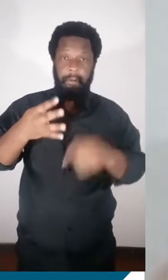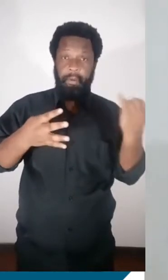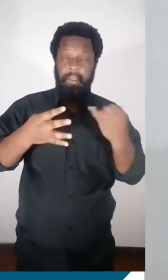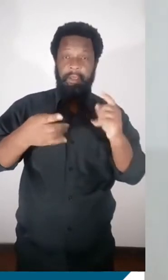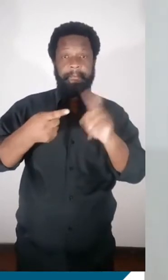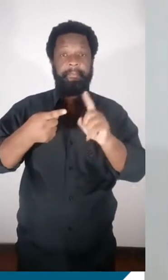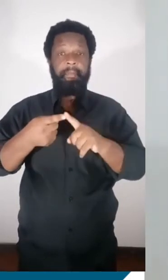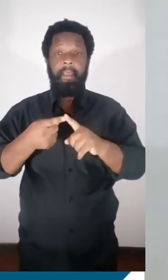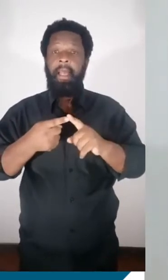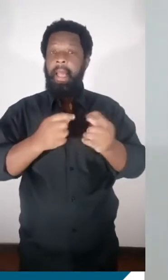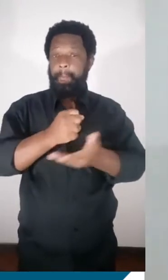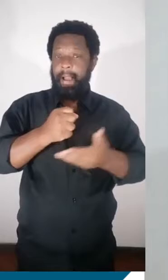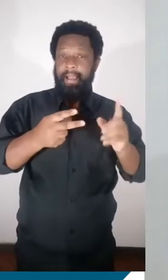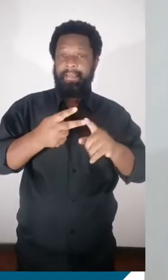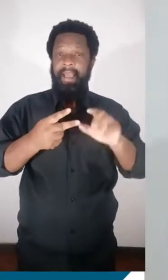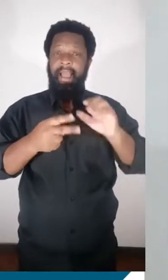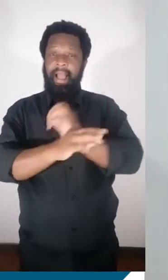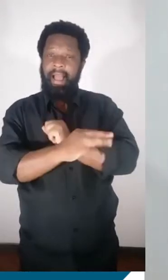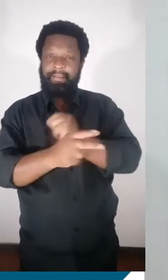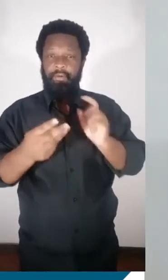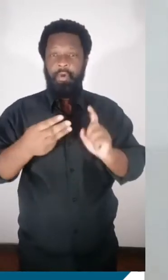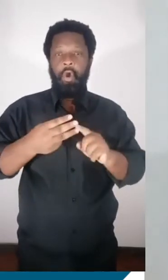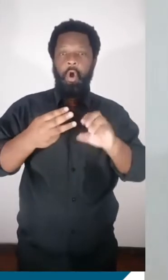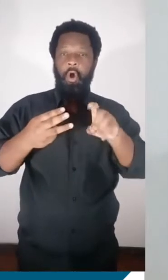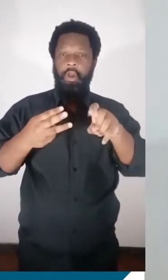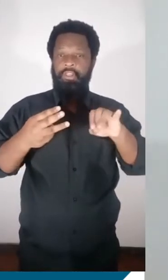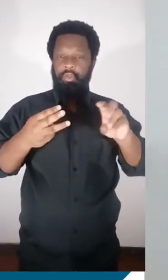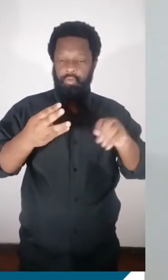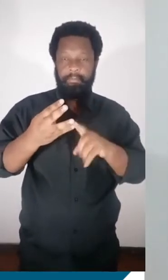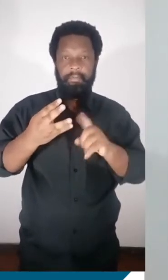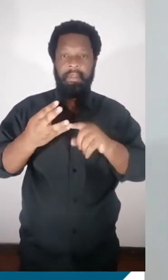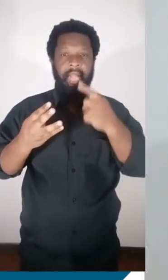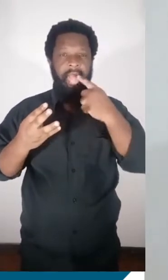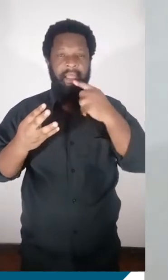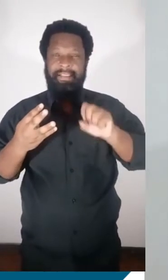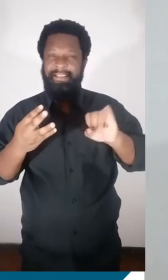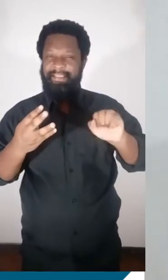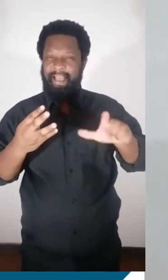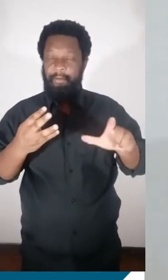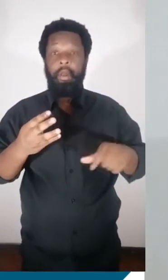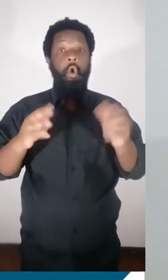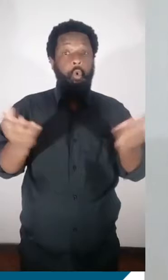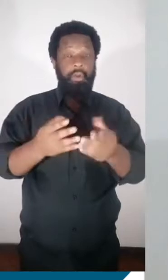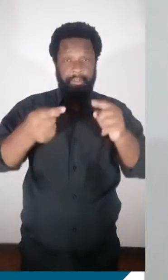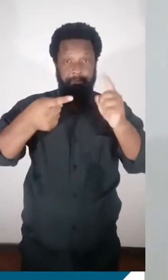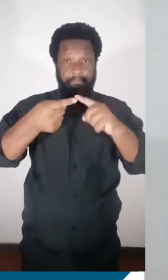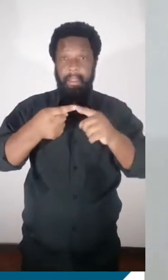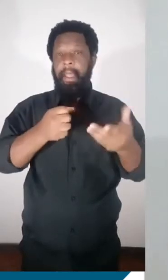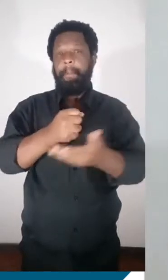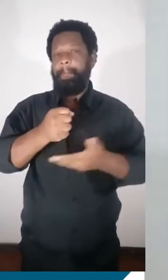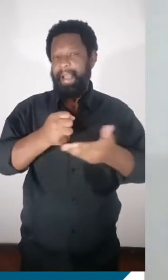mais importantes. São elas as bases, os ácidos, os óxidos e os sais. Hoje nós vamos falar somente das